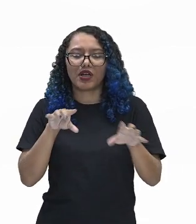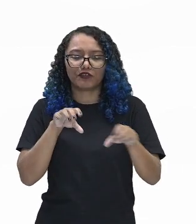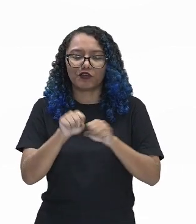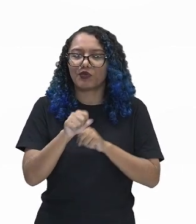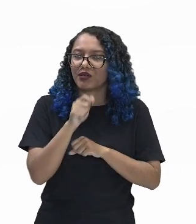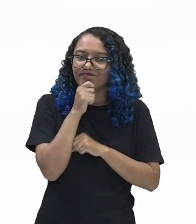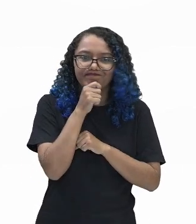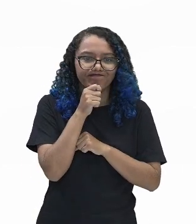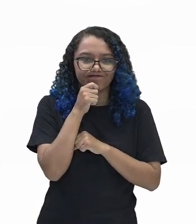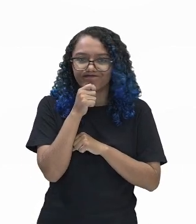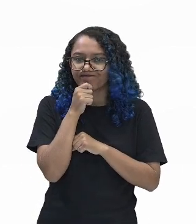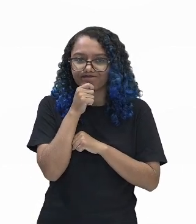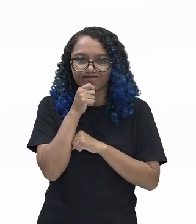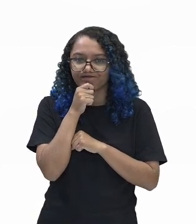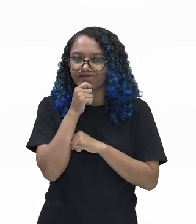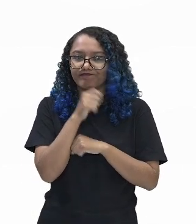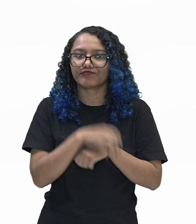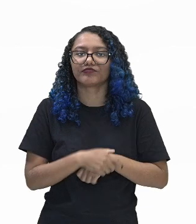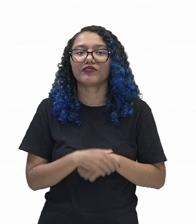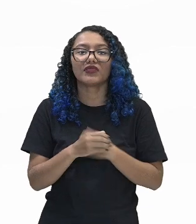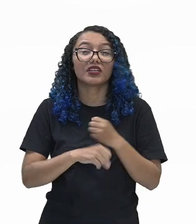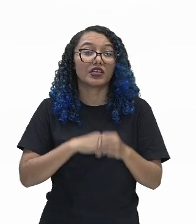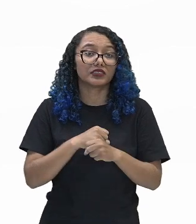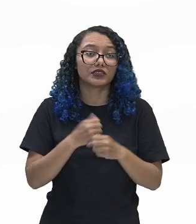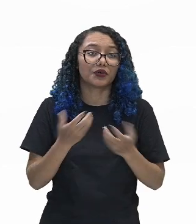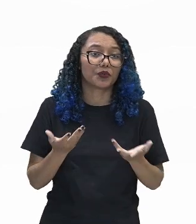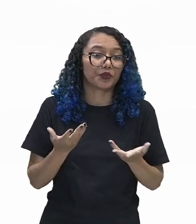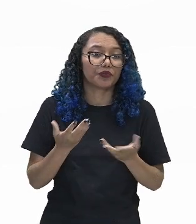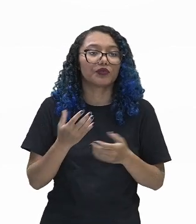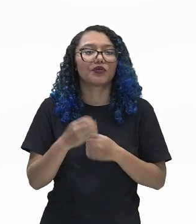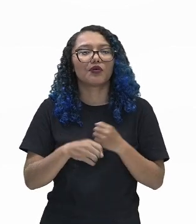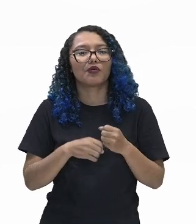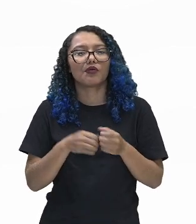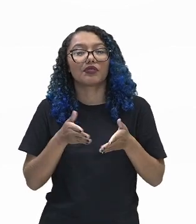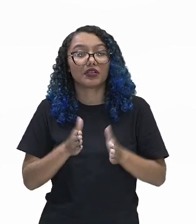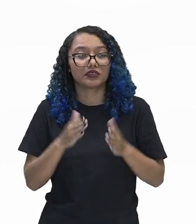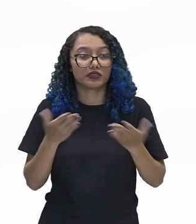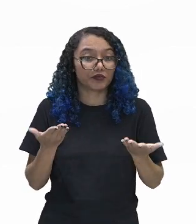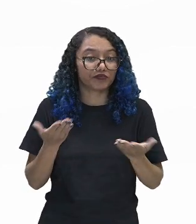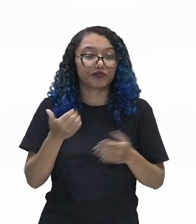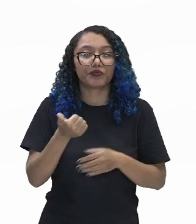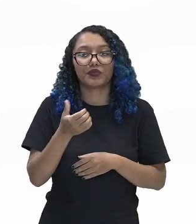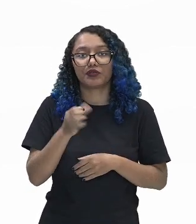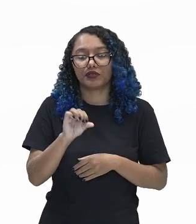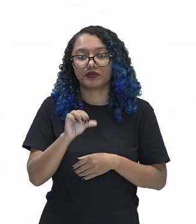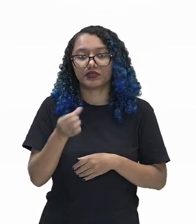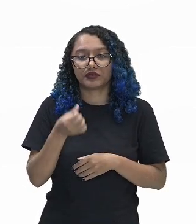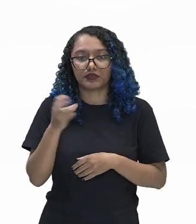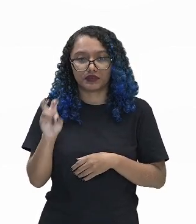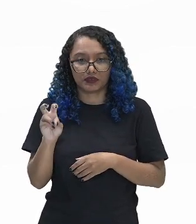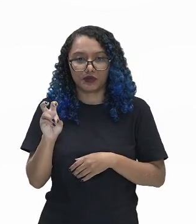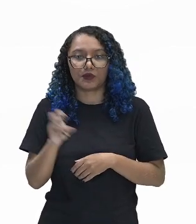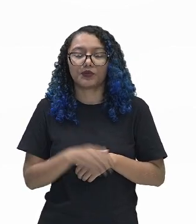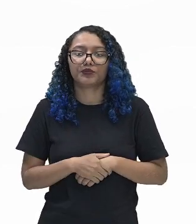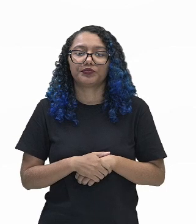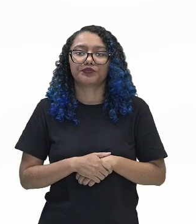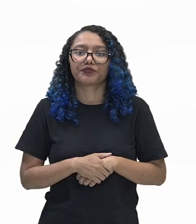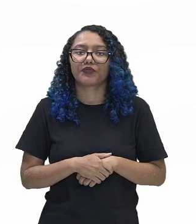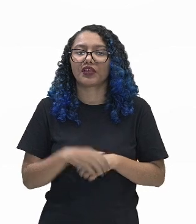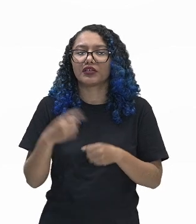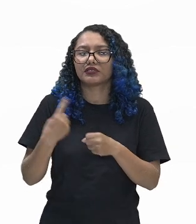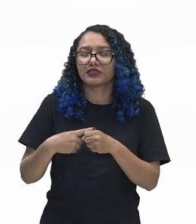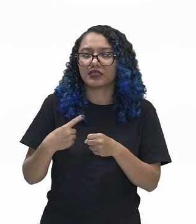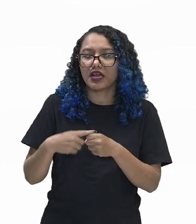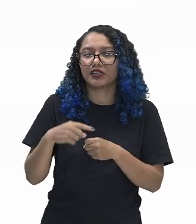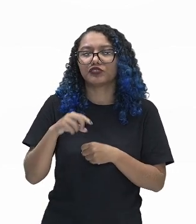curso. Então, nós temos aí o nascimento dele, que é em 1965, na cidade de Novo Itacolomi, Paraná.